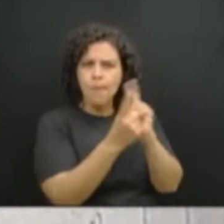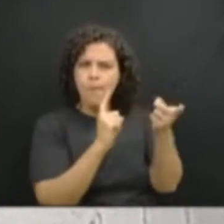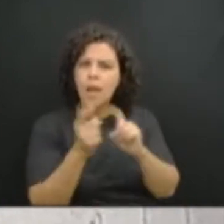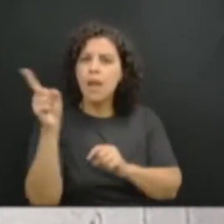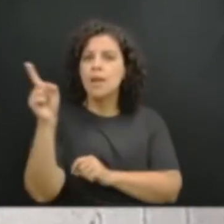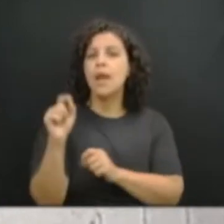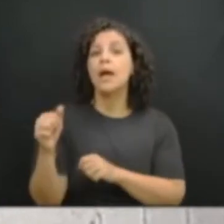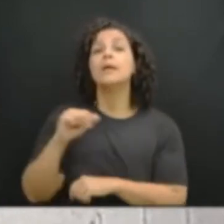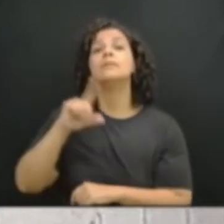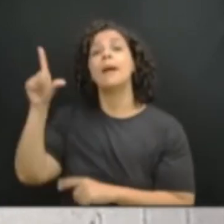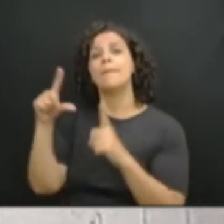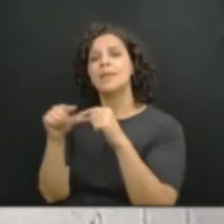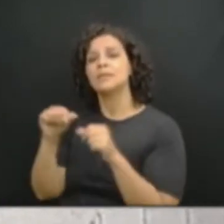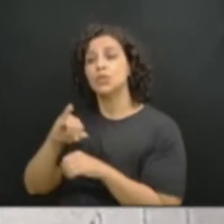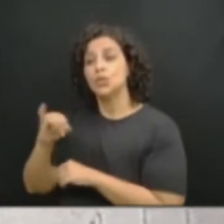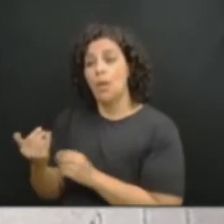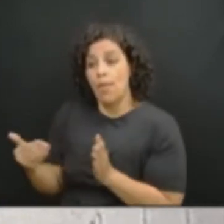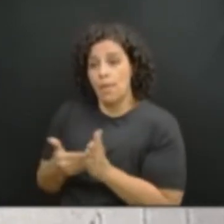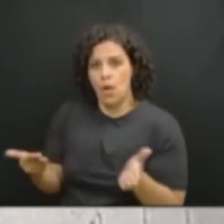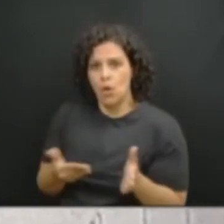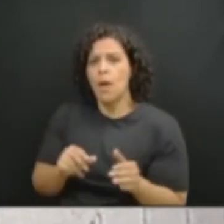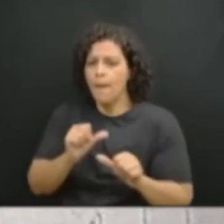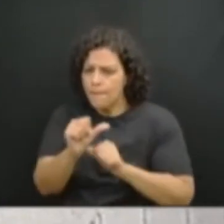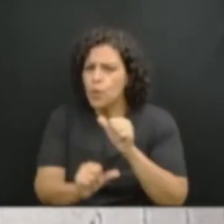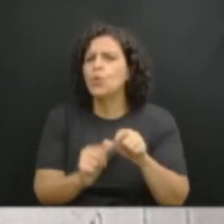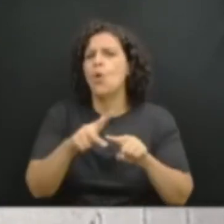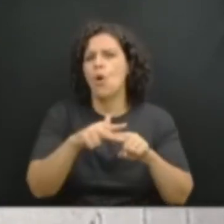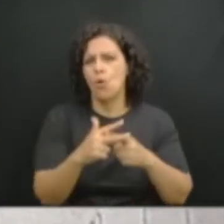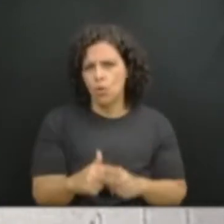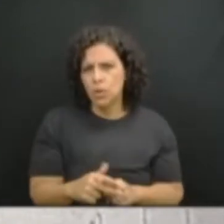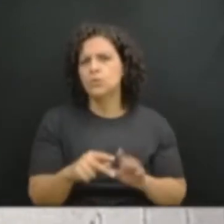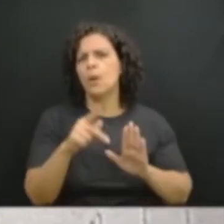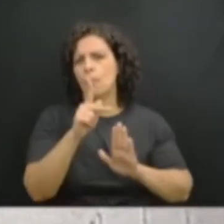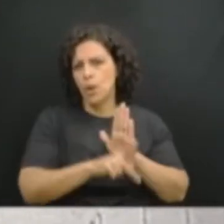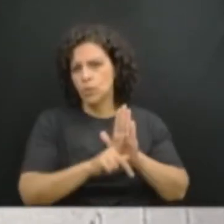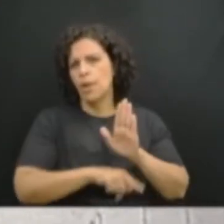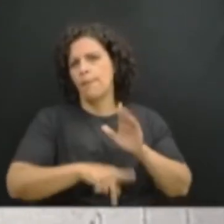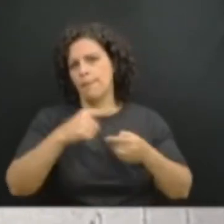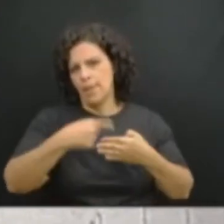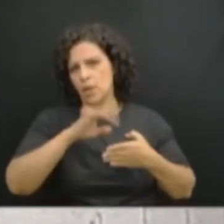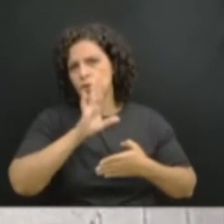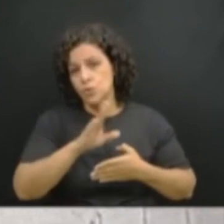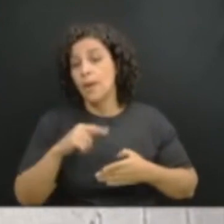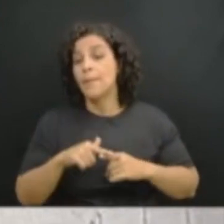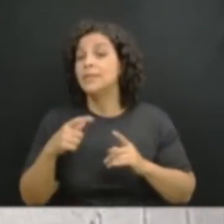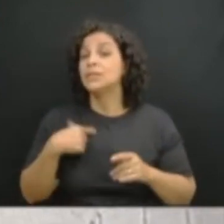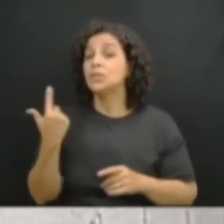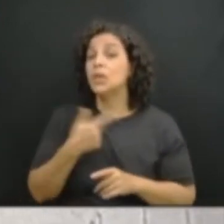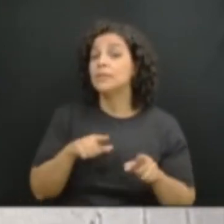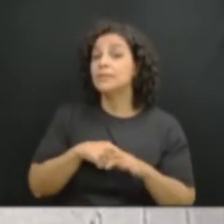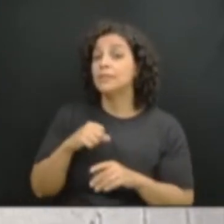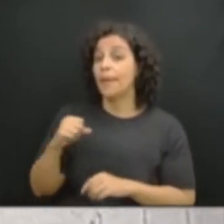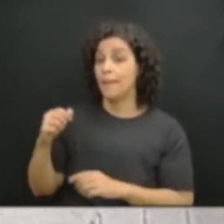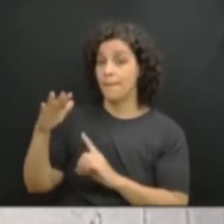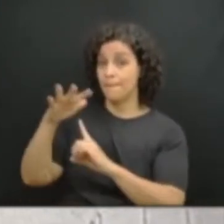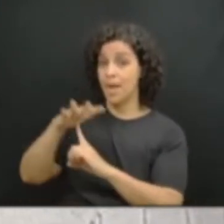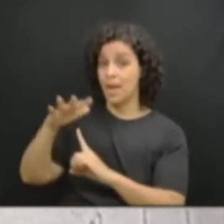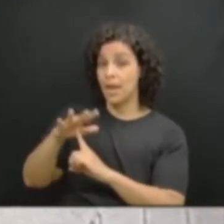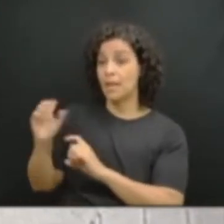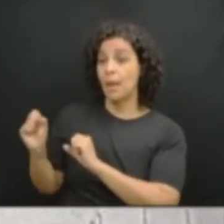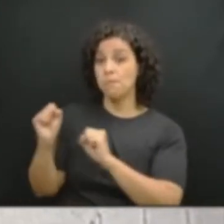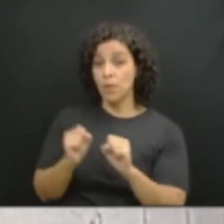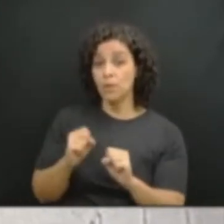Brasília de janeiro para cá, fizeram boas mudanças. A primeira delas é que empoderou o Estado do Paraná e o Paraná vai